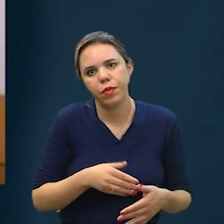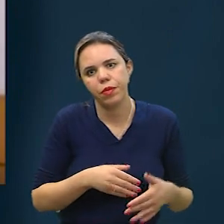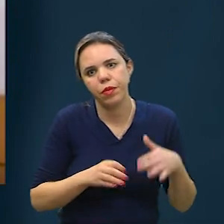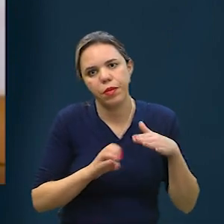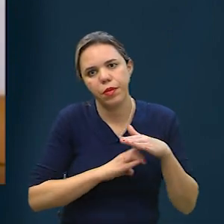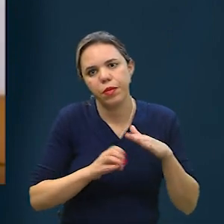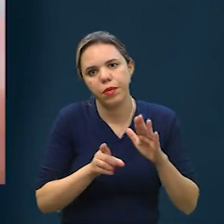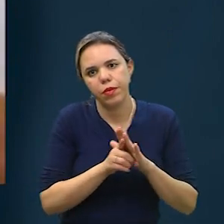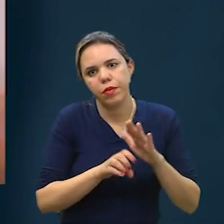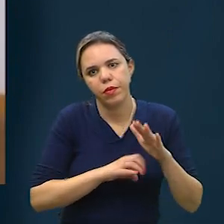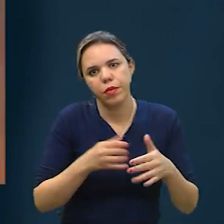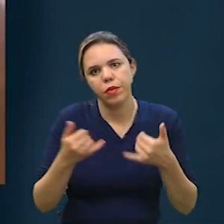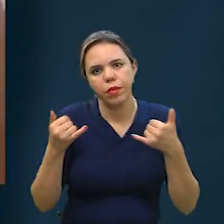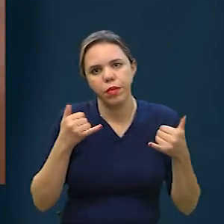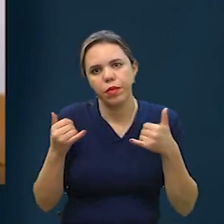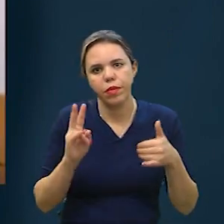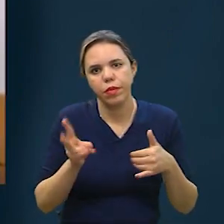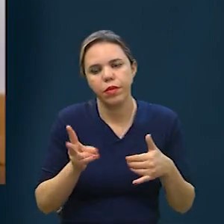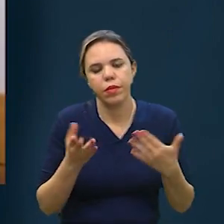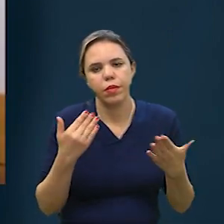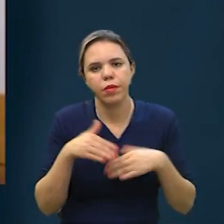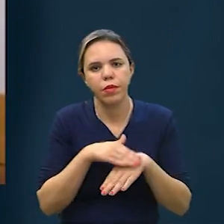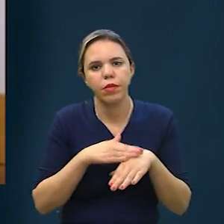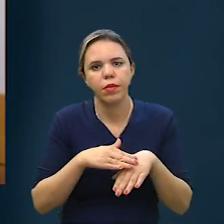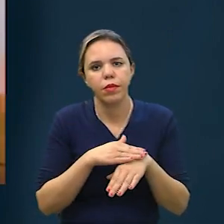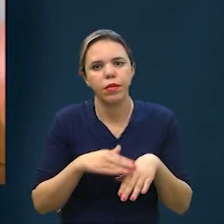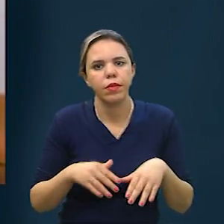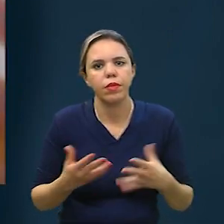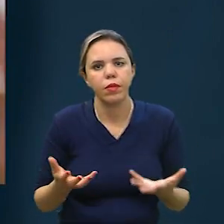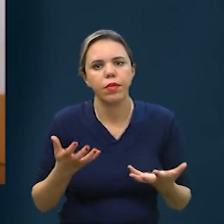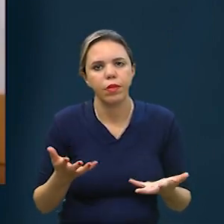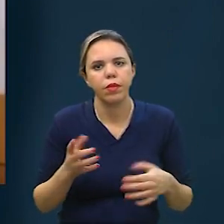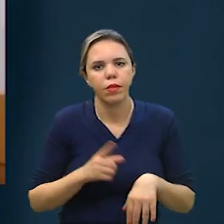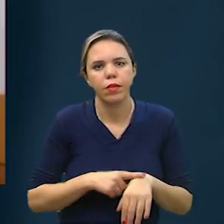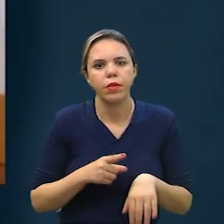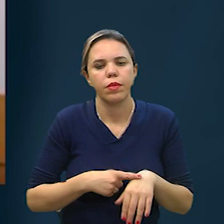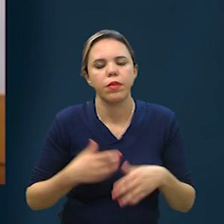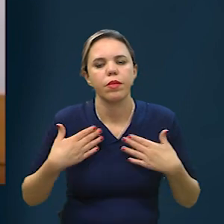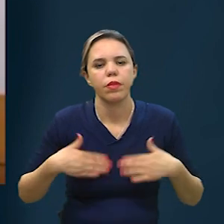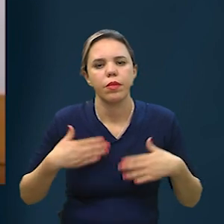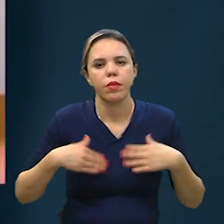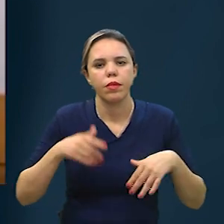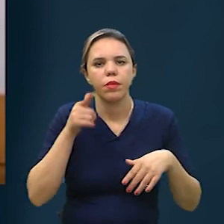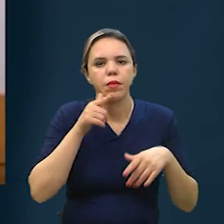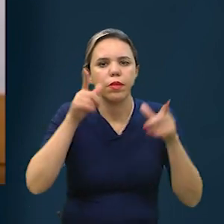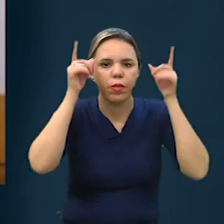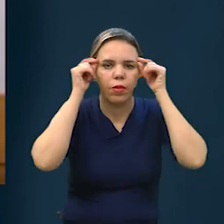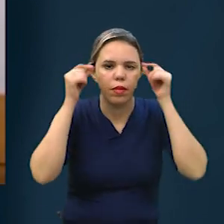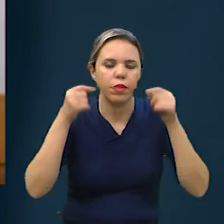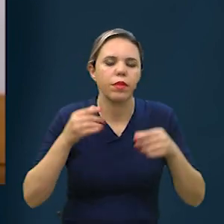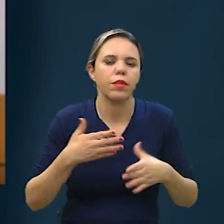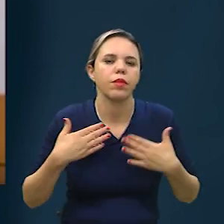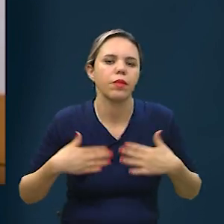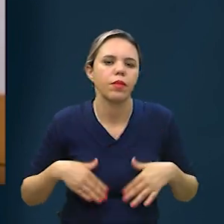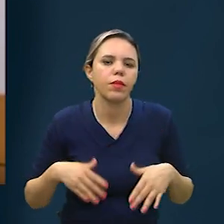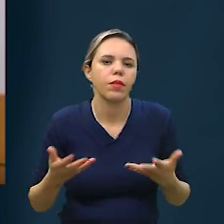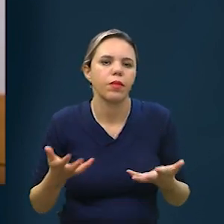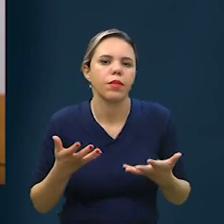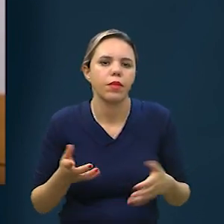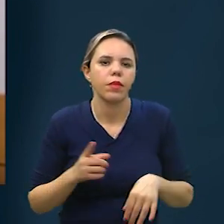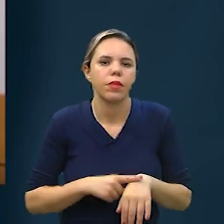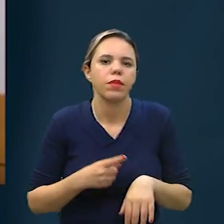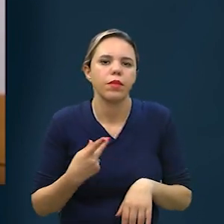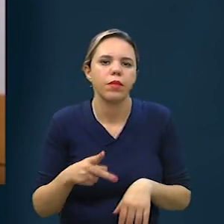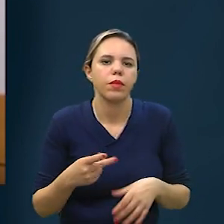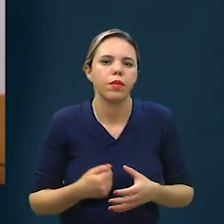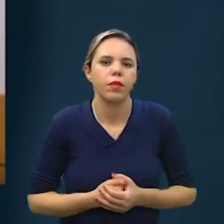a pessoa que é empresária, que está o tempo todo no telefone conversando, então ela quer esse momento, né? A mulher, ela quer esse momento de relaxamento, ela quer